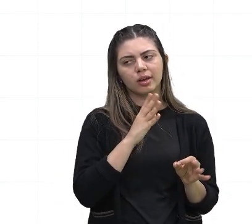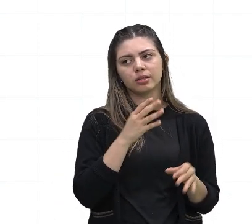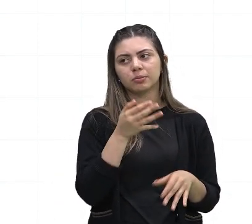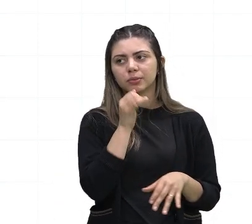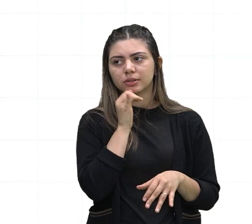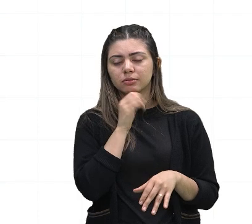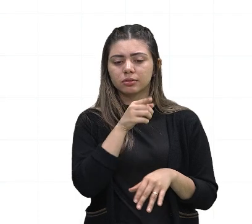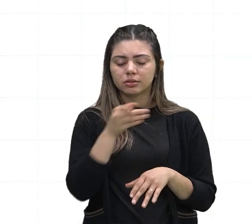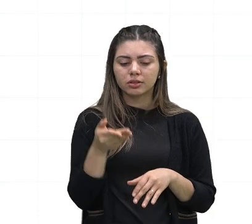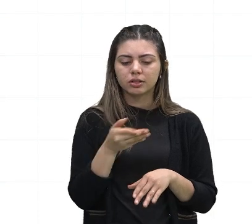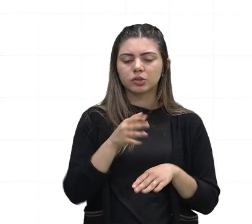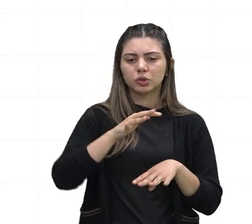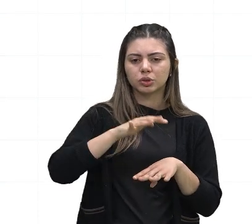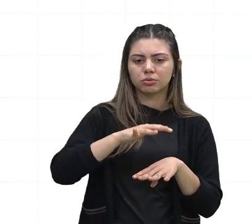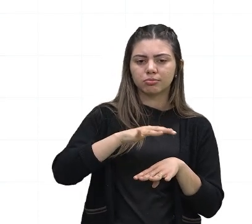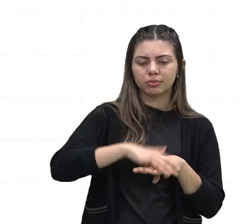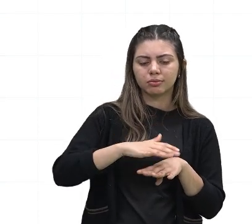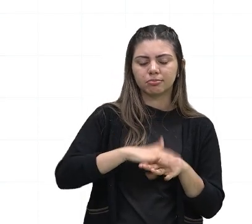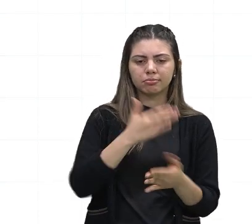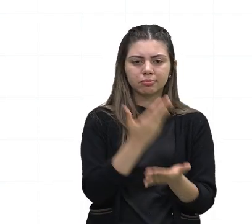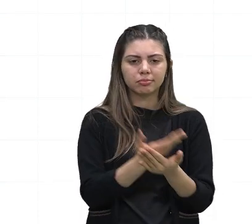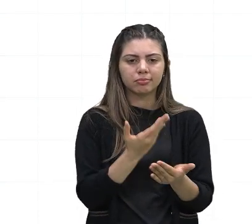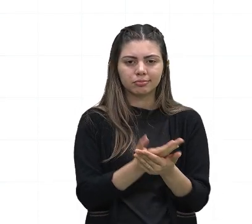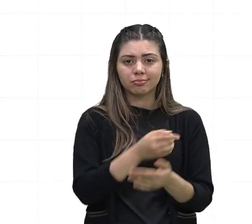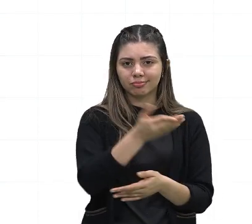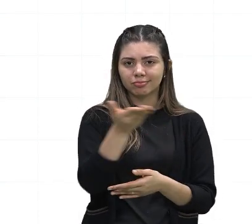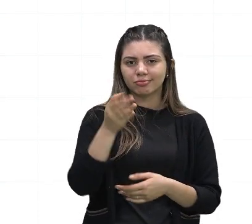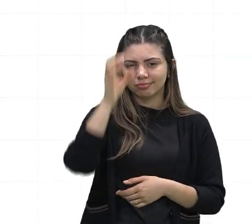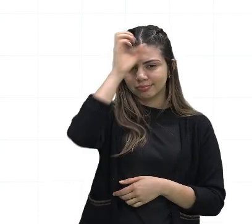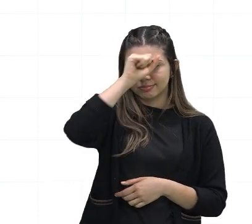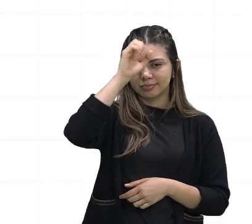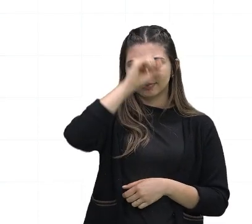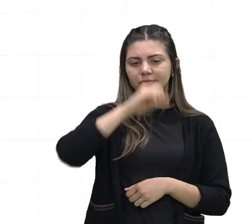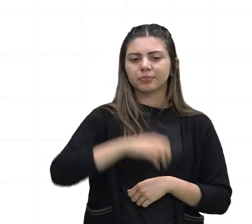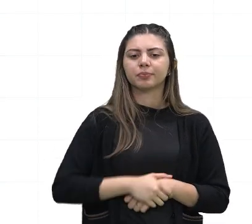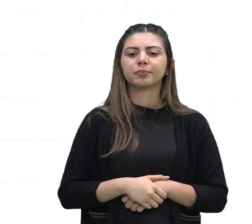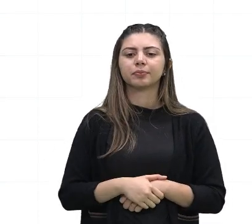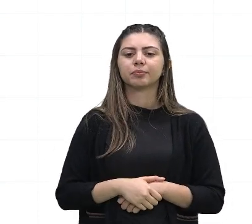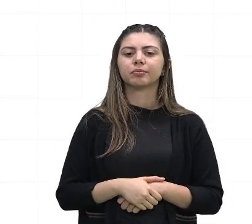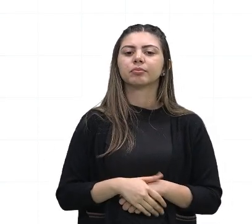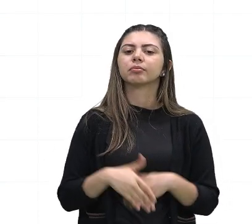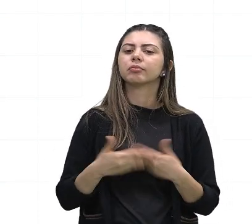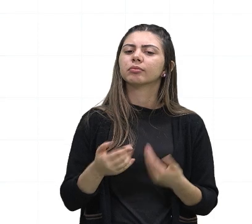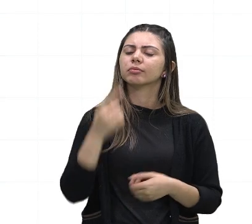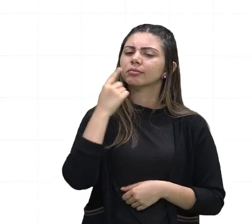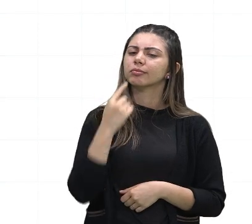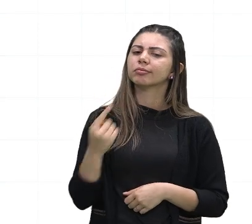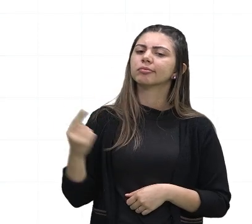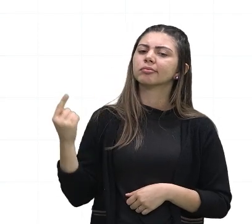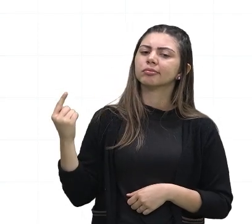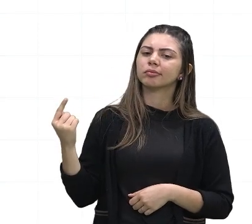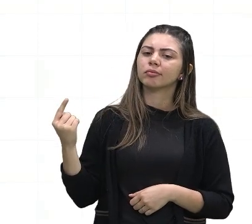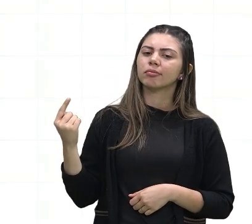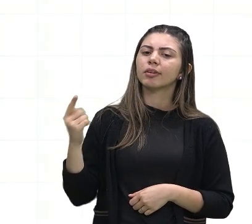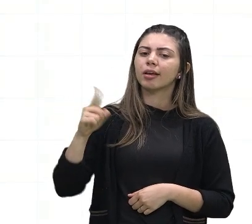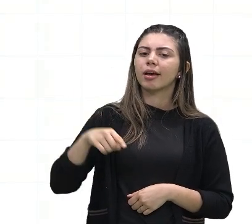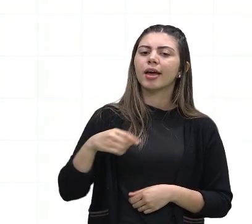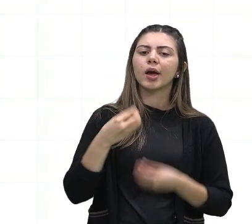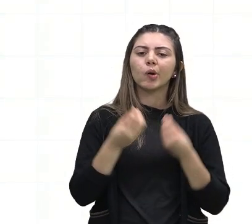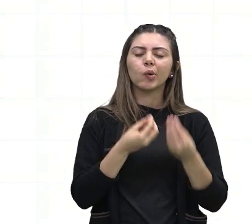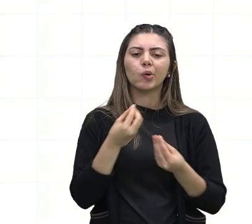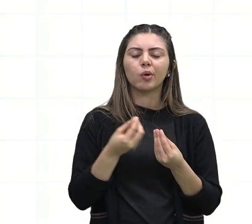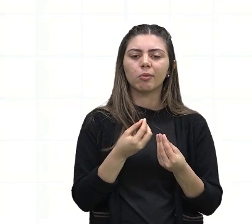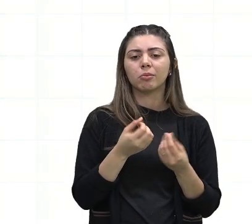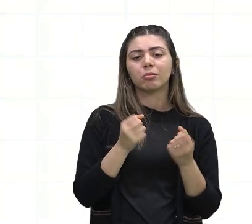matemática, vocês aprendem, né? Sendo que aqui, olha, 1, ele é representado assim, em numeral,